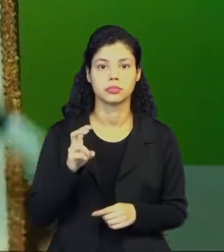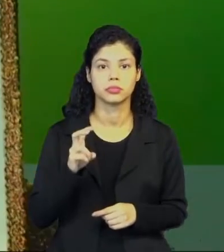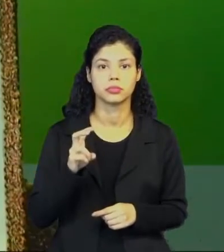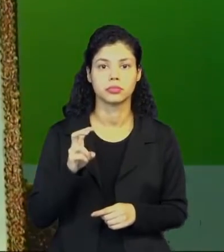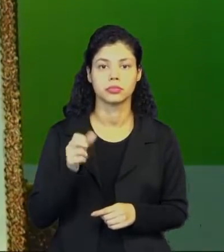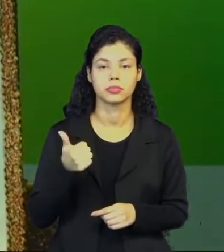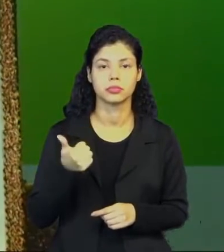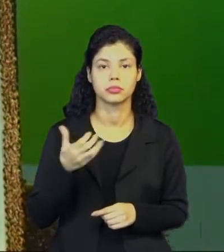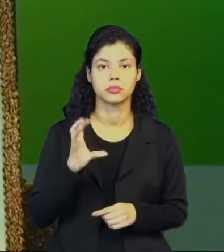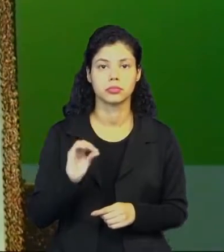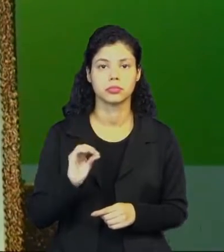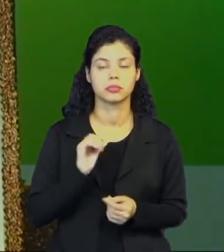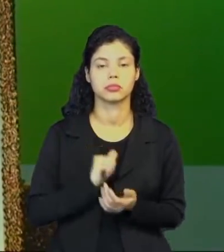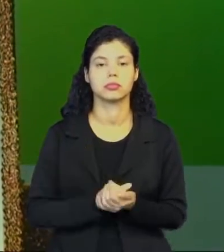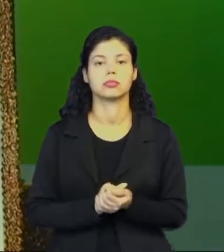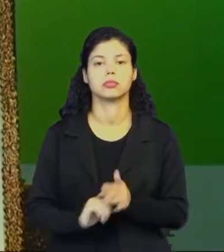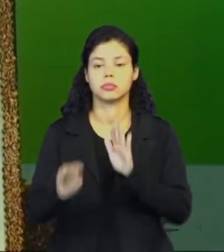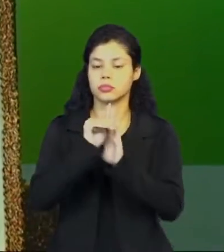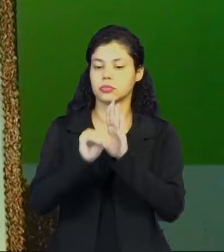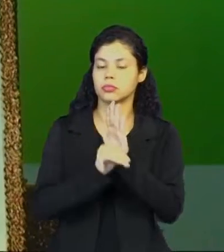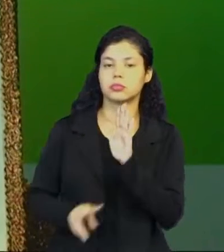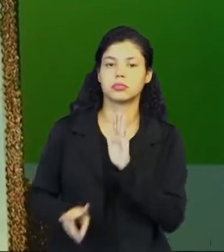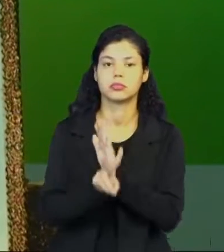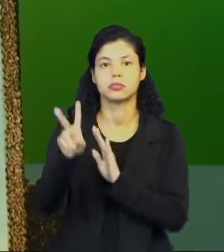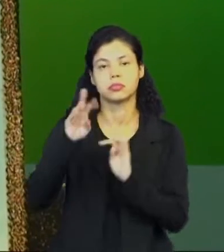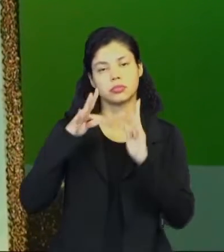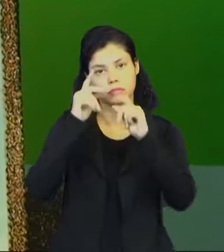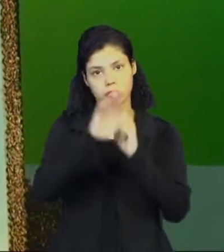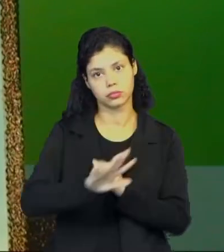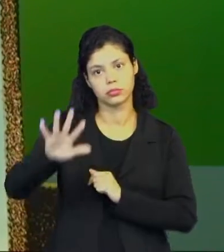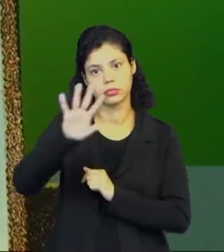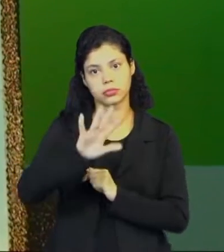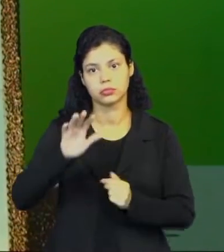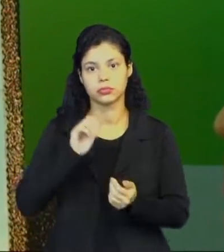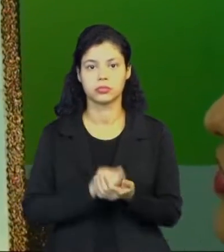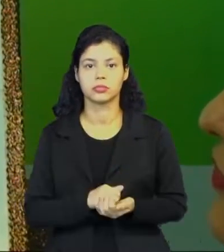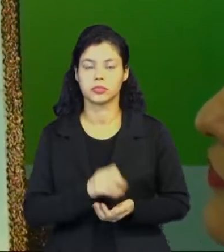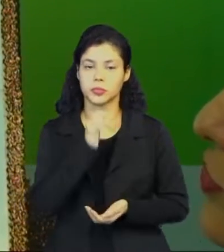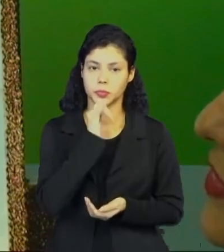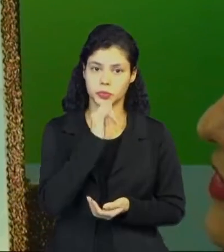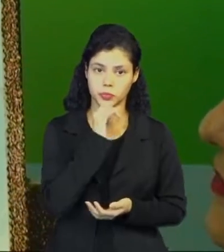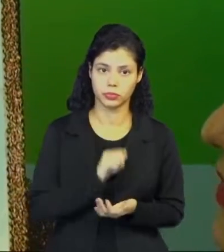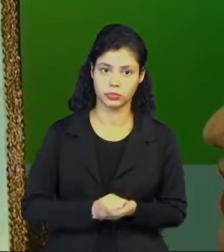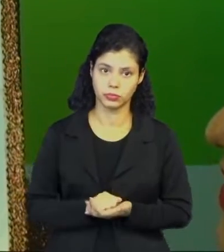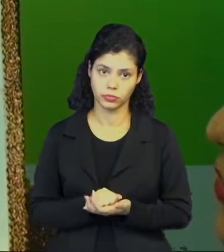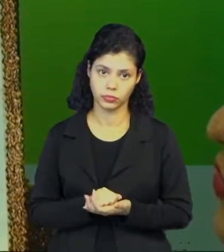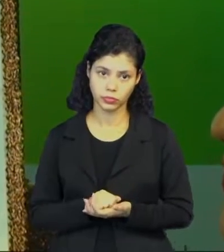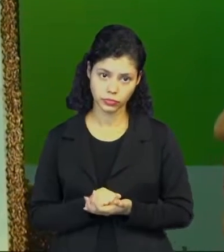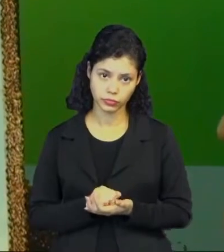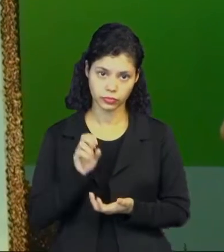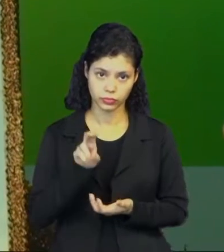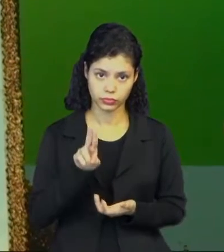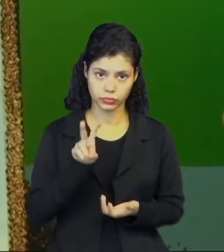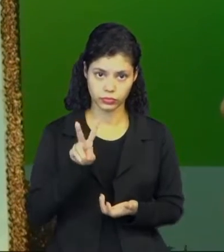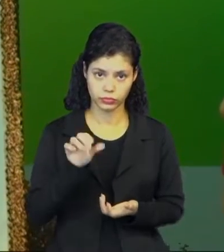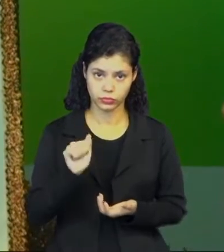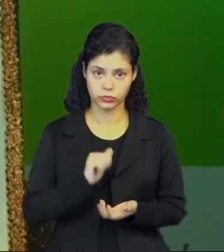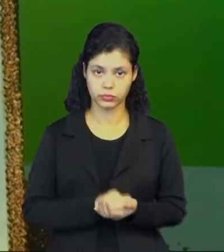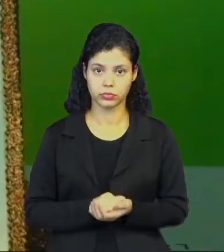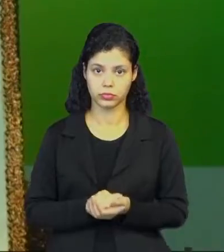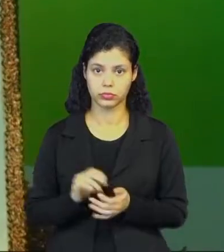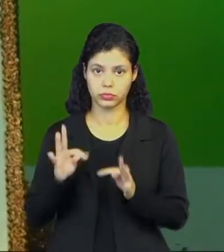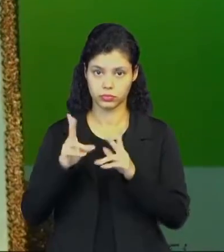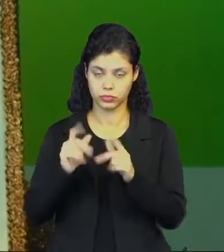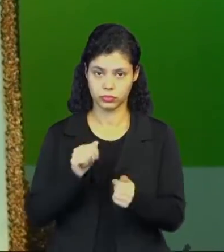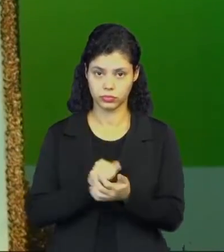25 e abacaxi 10. Esses são os valores totais, né? Por exemplo, ó, fruta, aqui a uva, ó, o valor